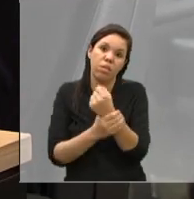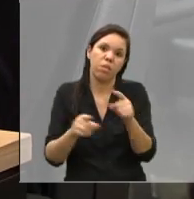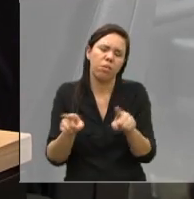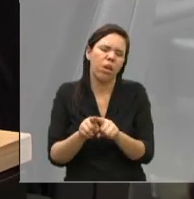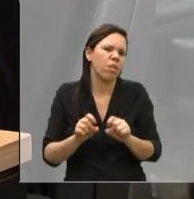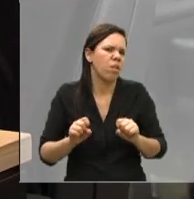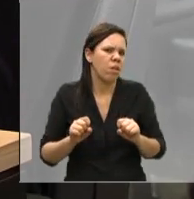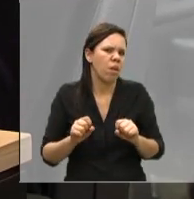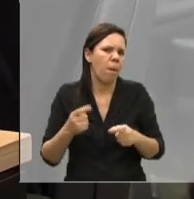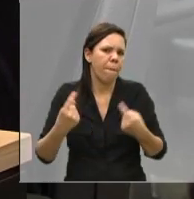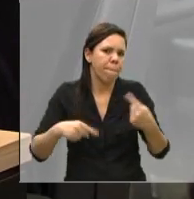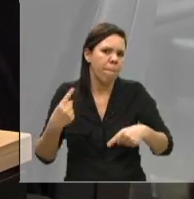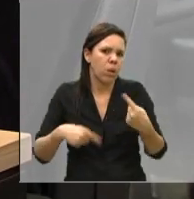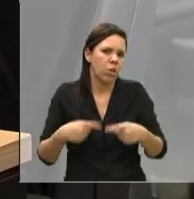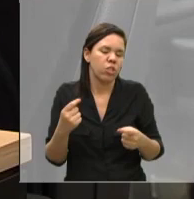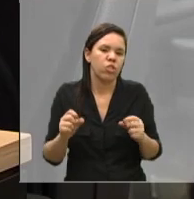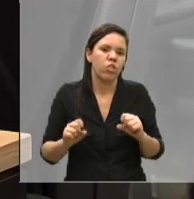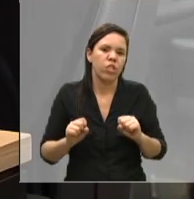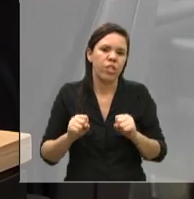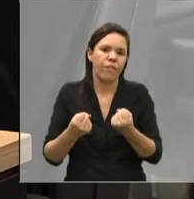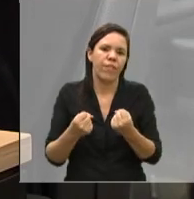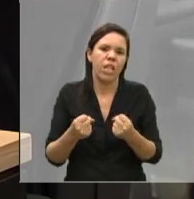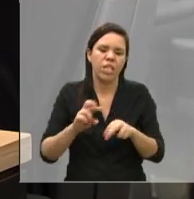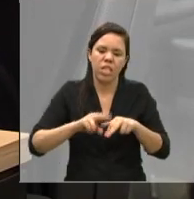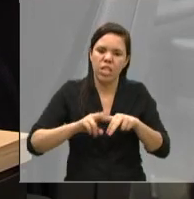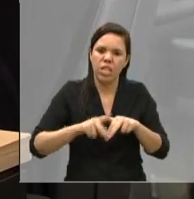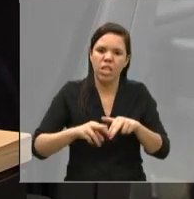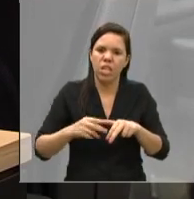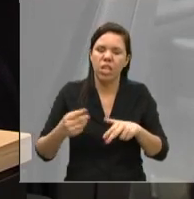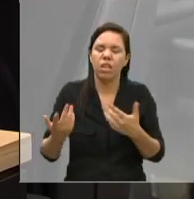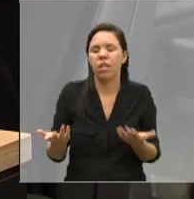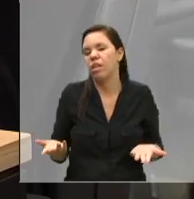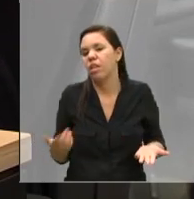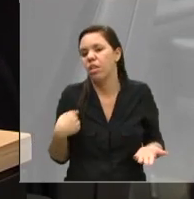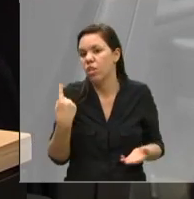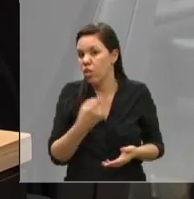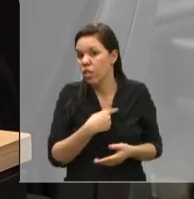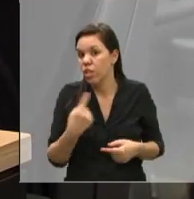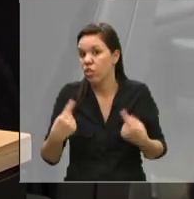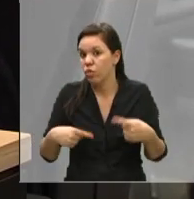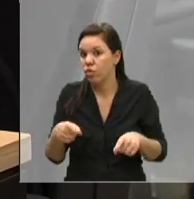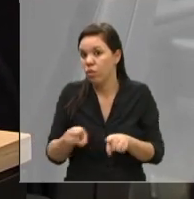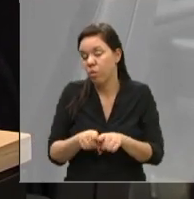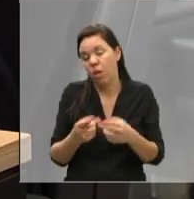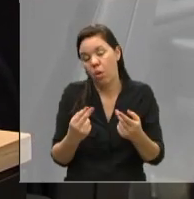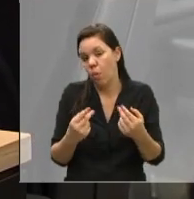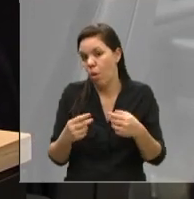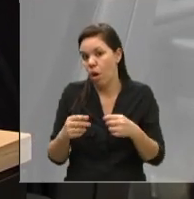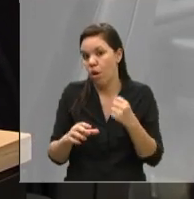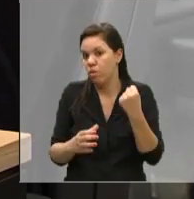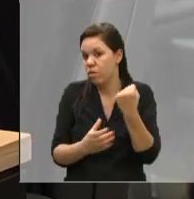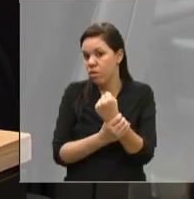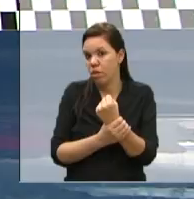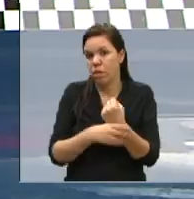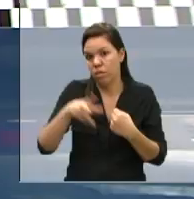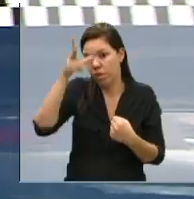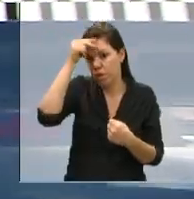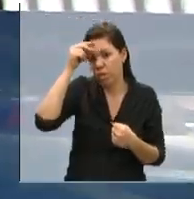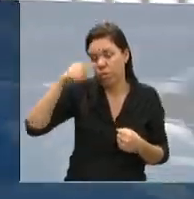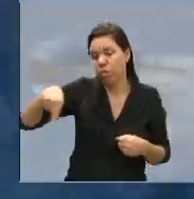de defesa do combate à violência de gênero, nós estamos discutindo segurança pública e nós estamos discutindo